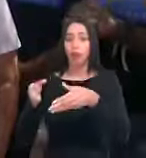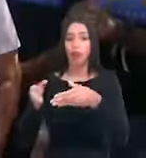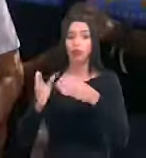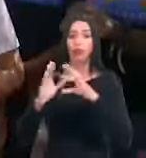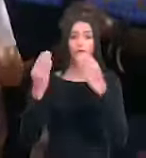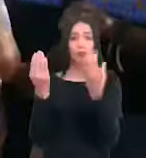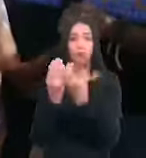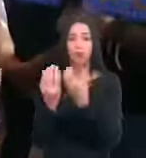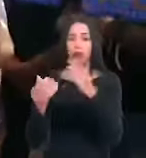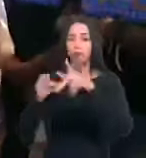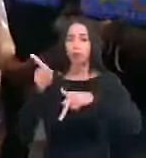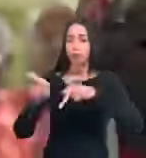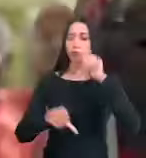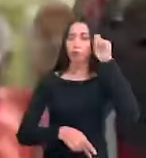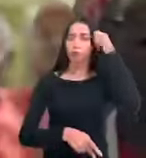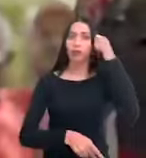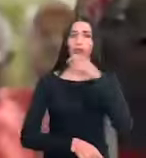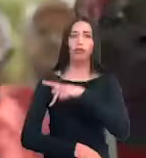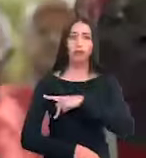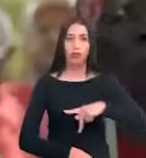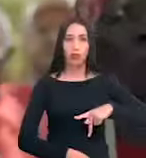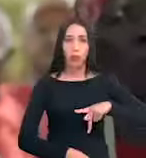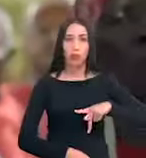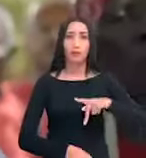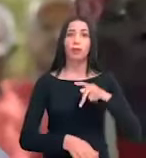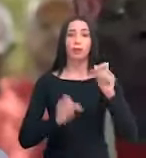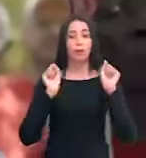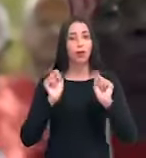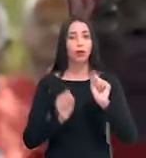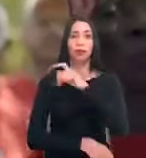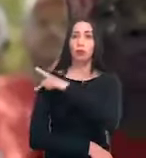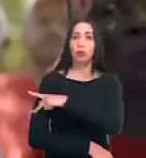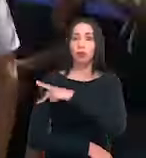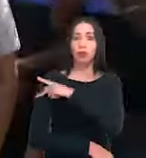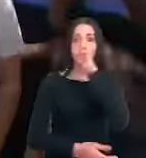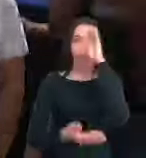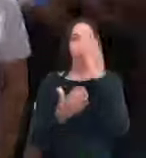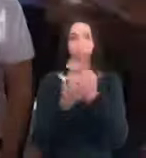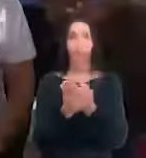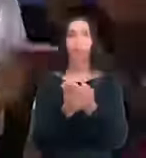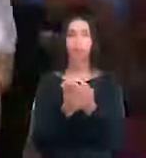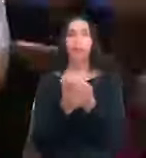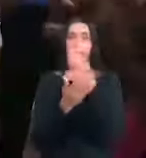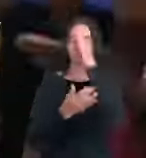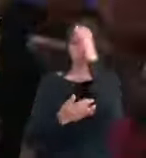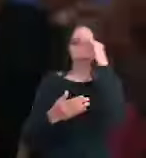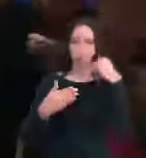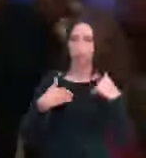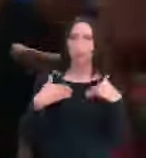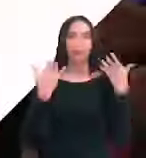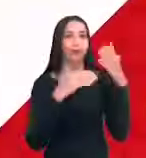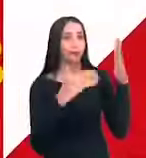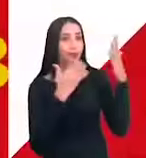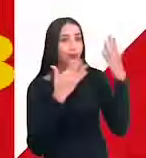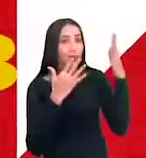Mimbó, com o povo negro do Piauí. Pode contar com Rafael Fonteles, viu, pessoal?